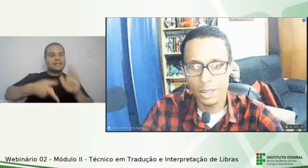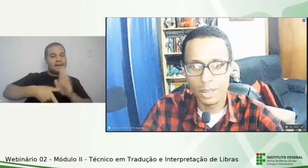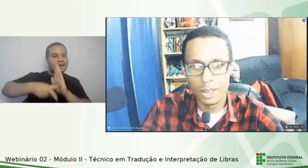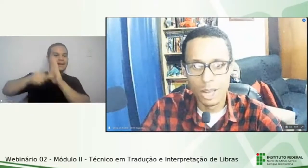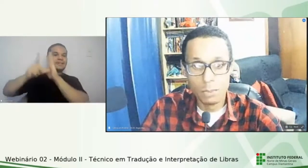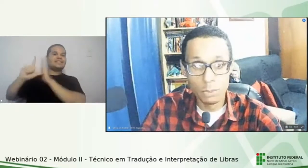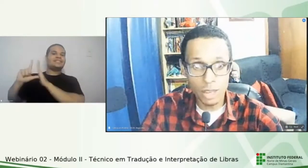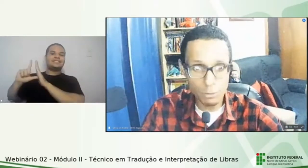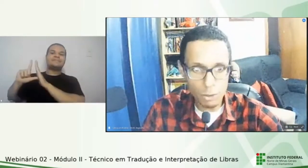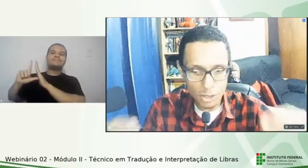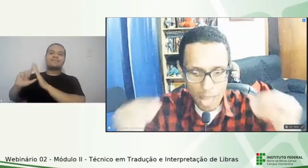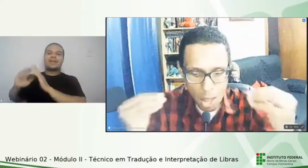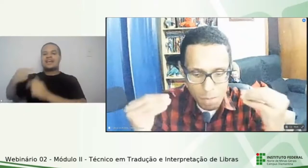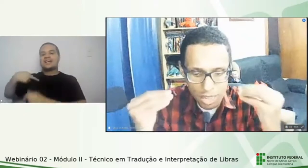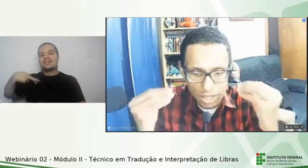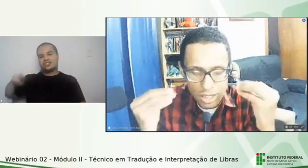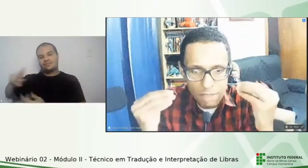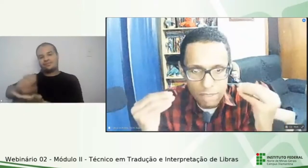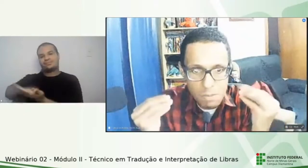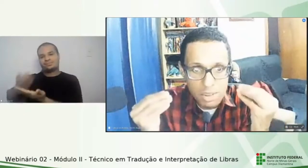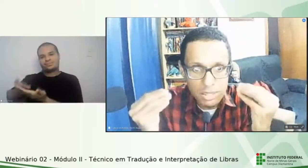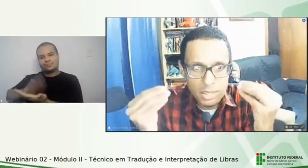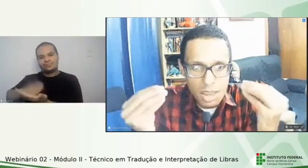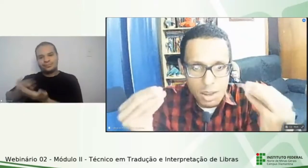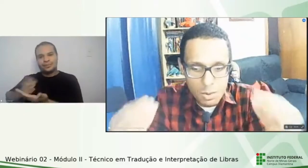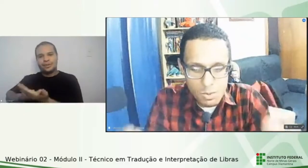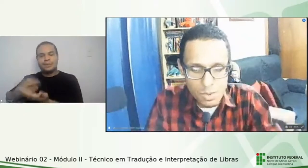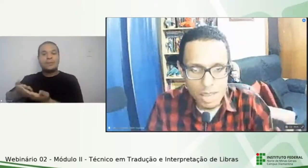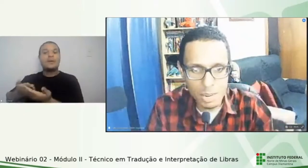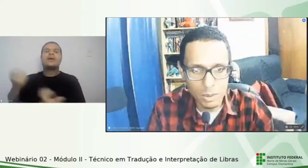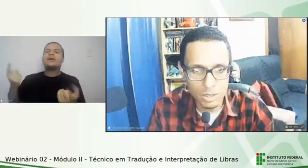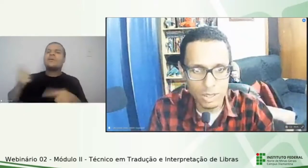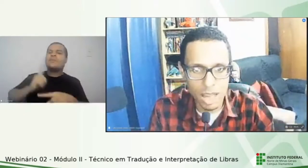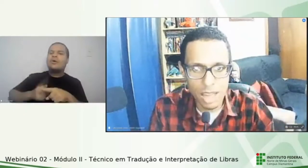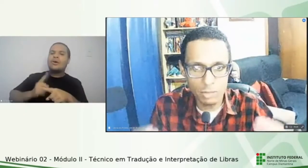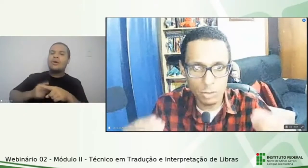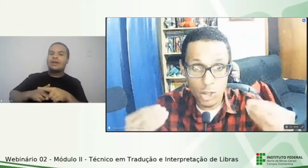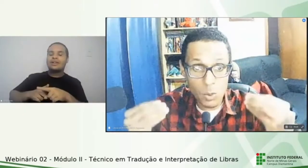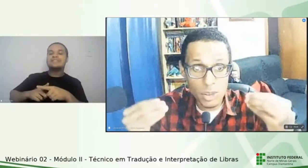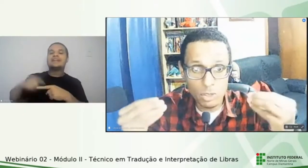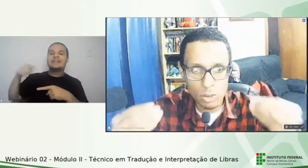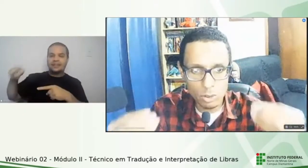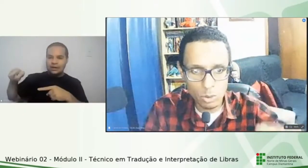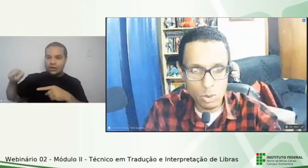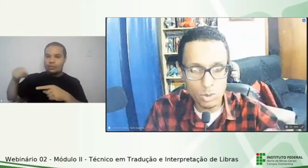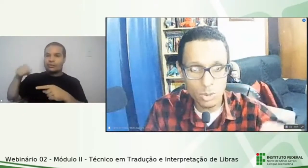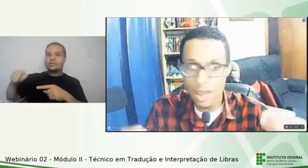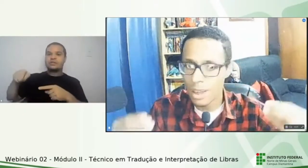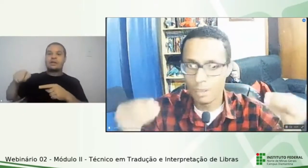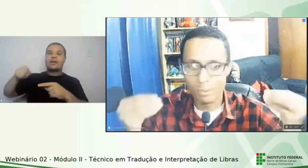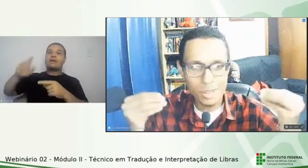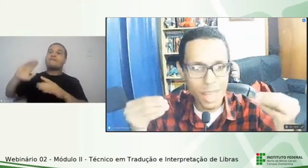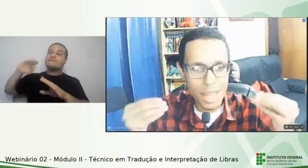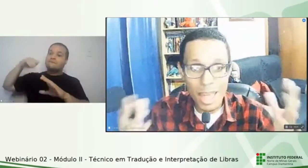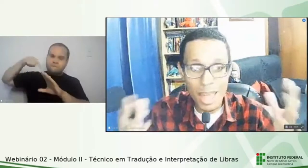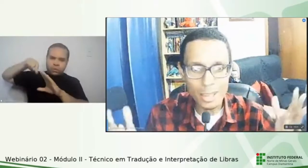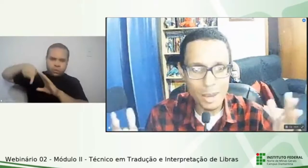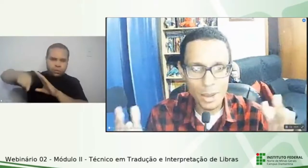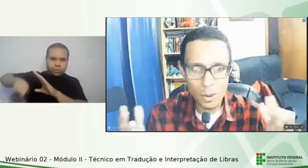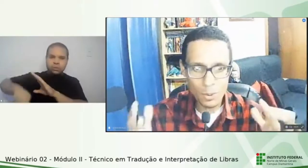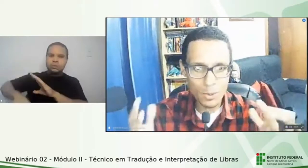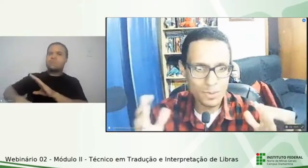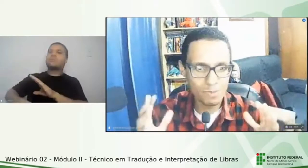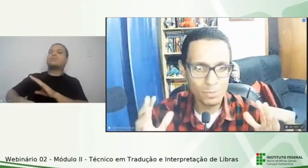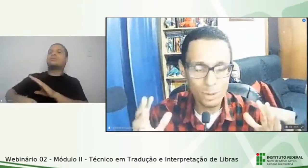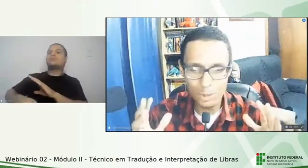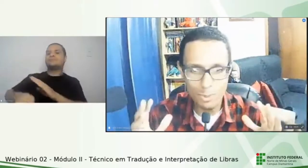teocrática. Porque você realmente teve a imersão na língua de sinais, você conheceu surdos. Quem é que não